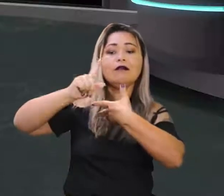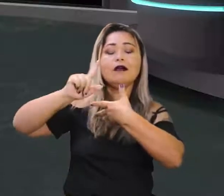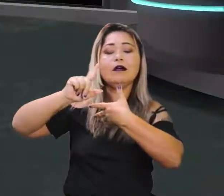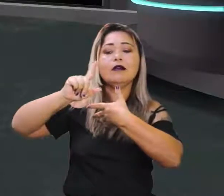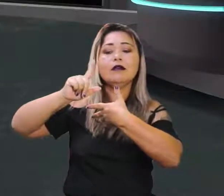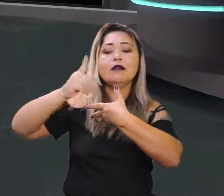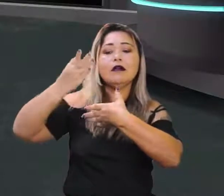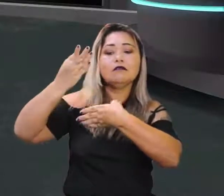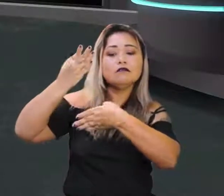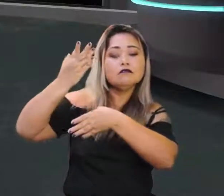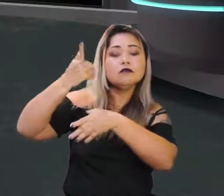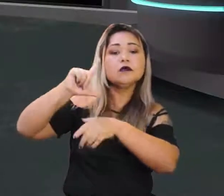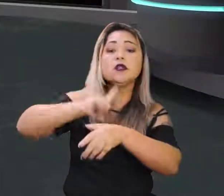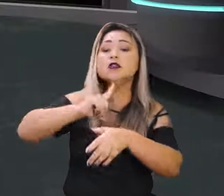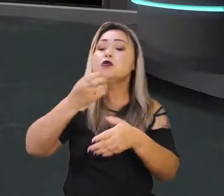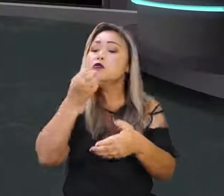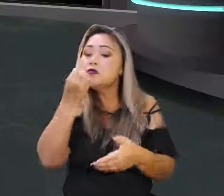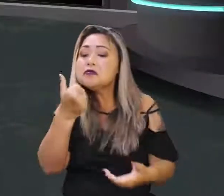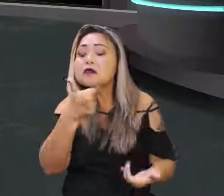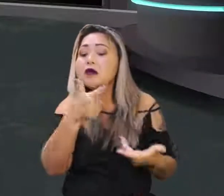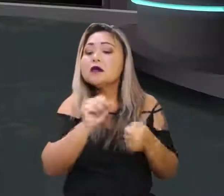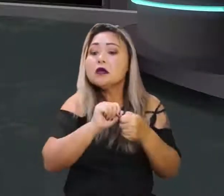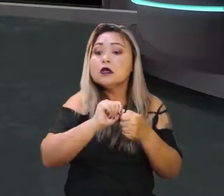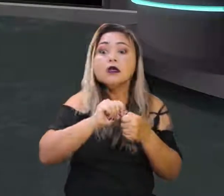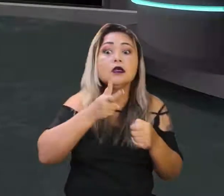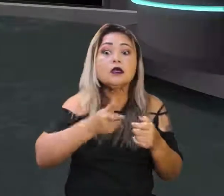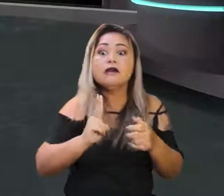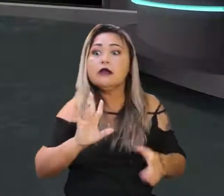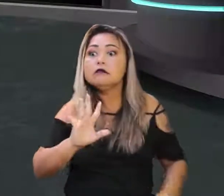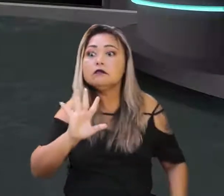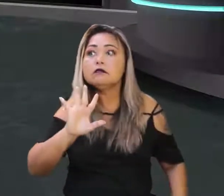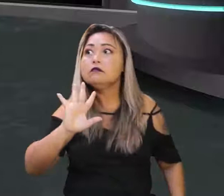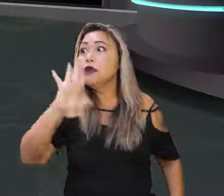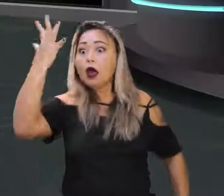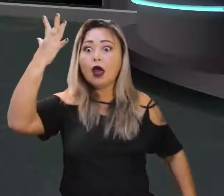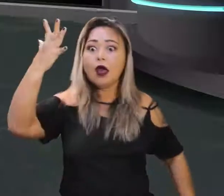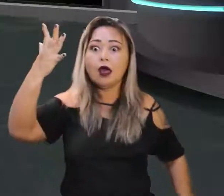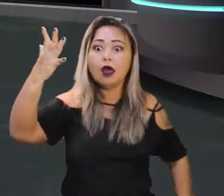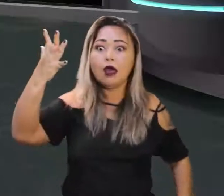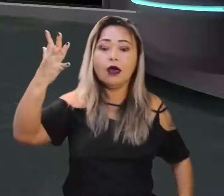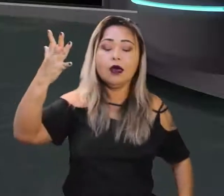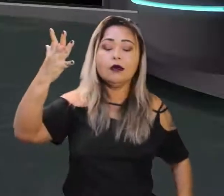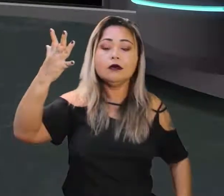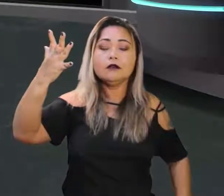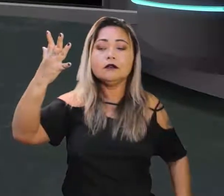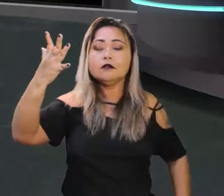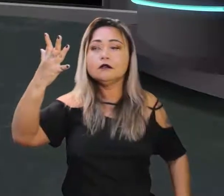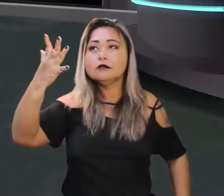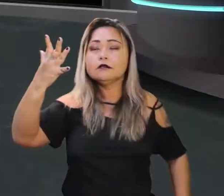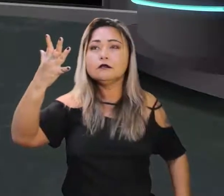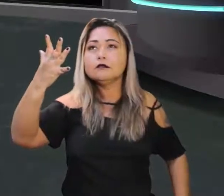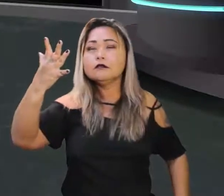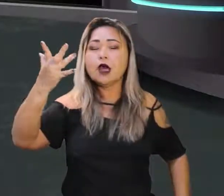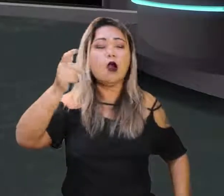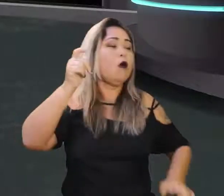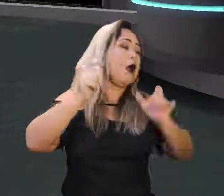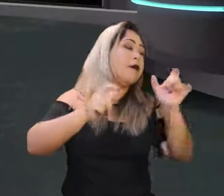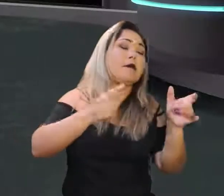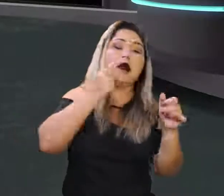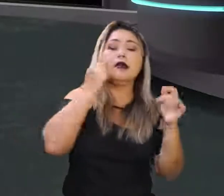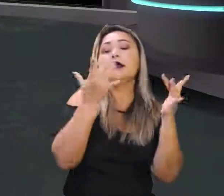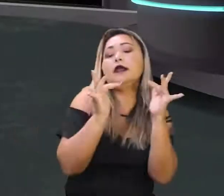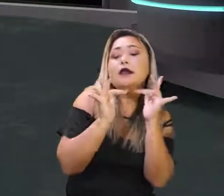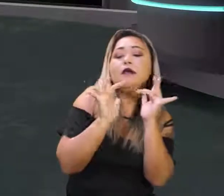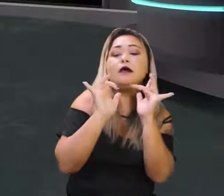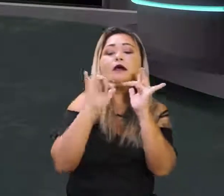muito bem, sempre vai acontecer alguma coisa tipo assim, o rapaz lá queria